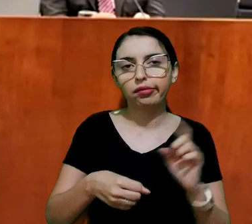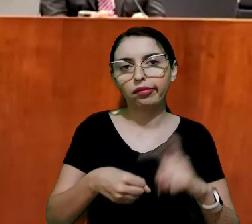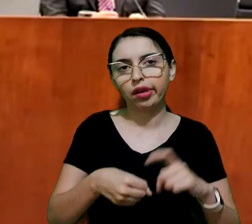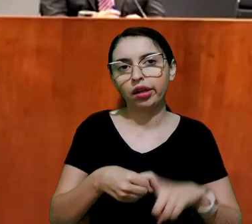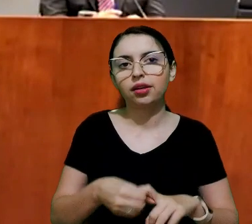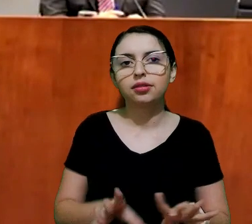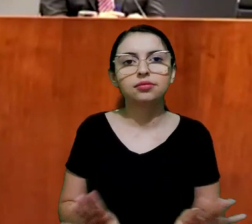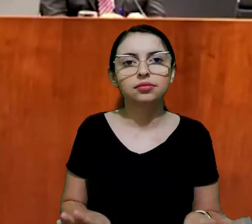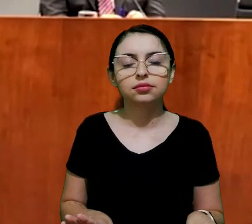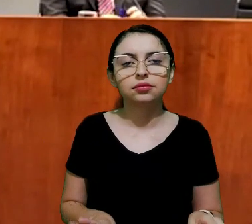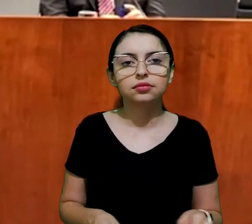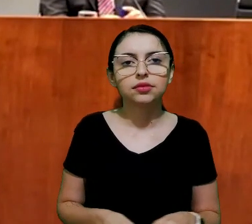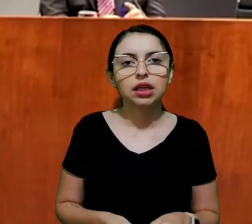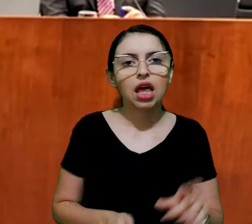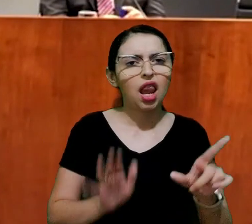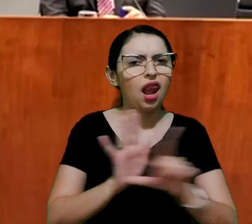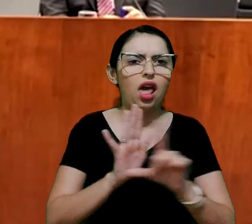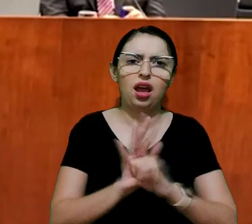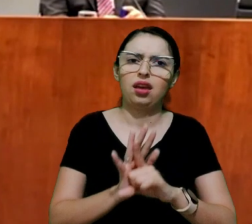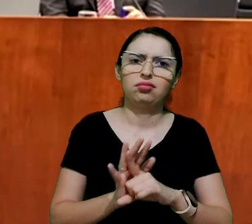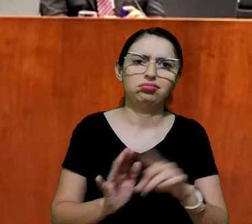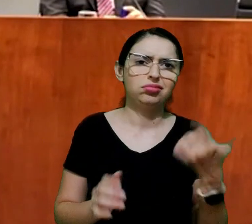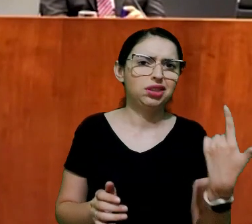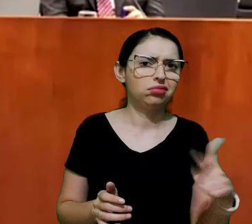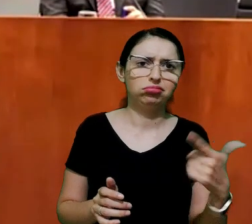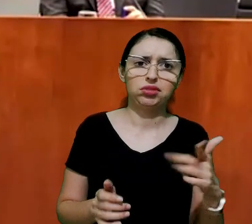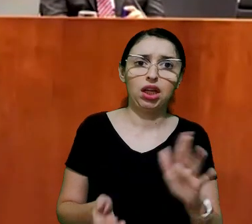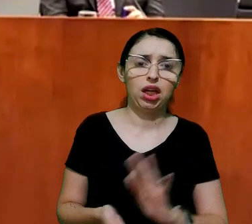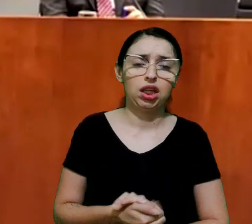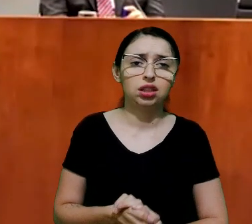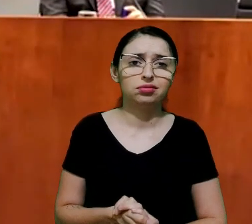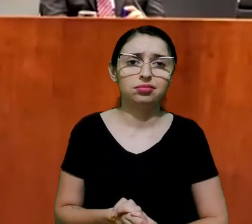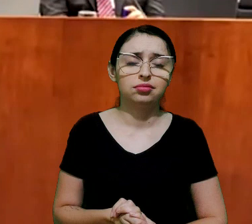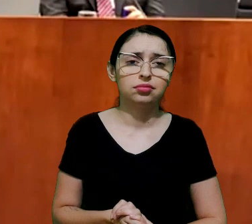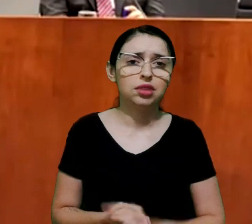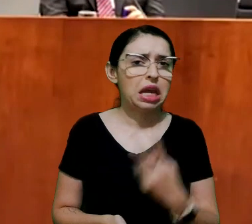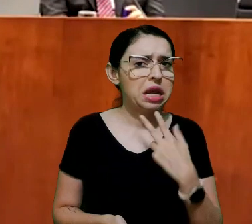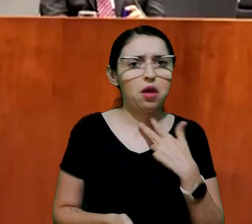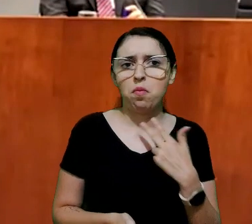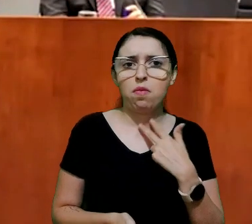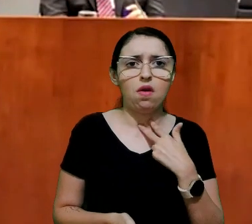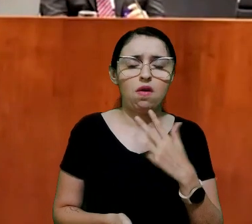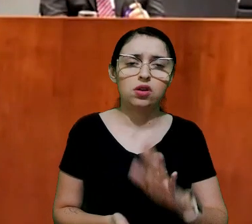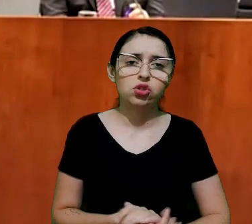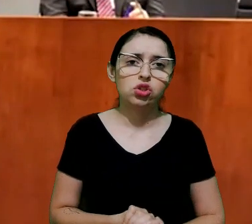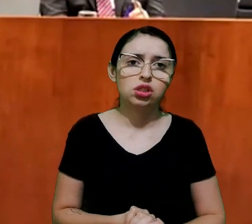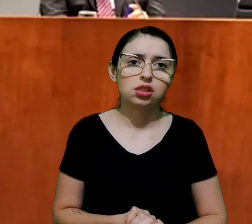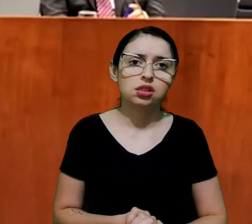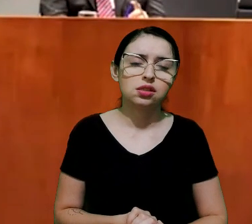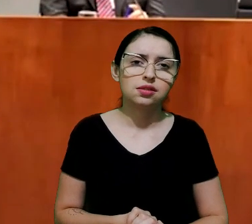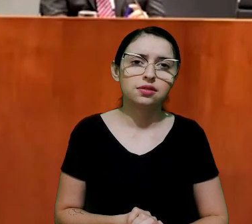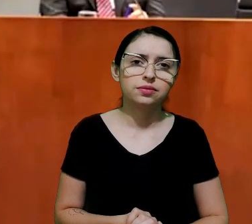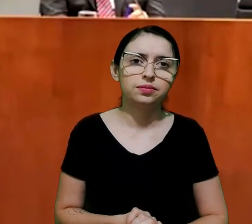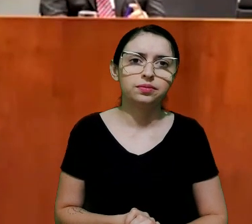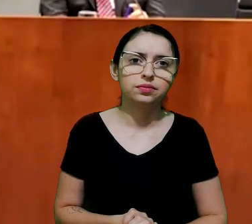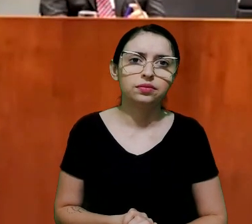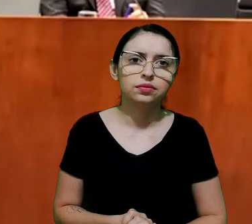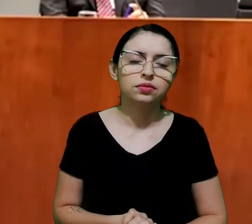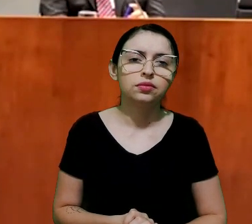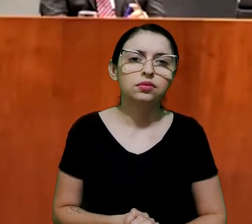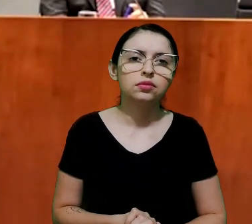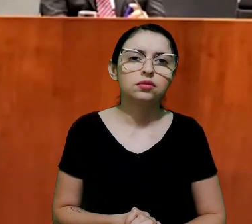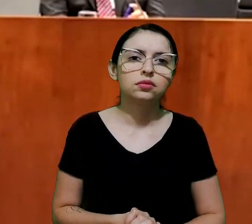que a lei nenhuma autoriza o registrador a fazer isso. Ainda que a ordem do Conselho Nacional de